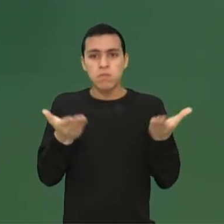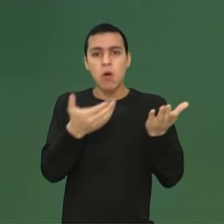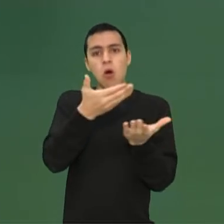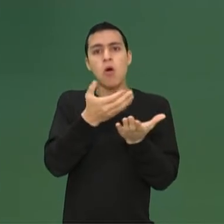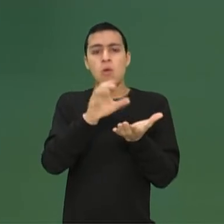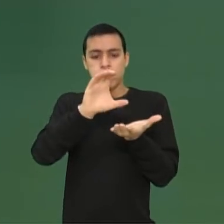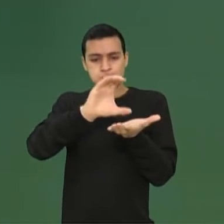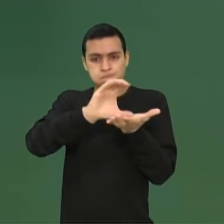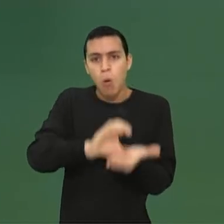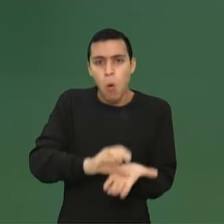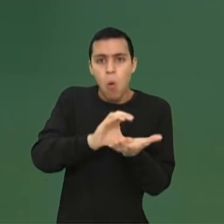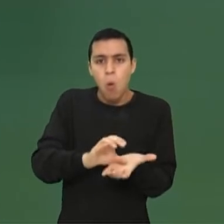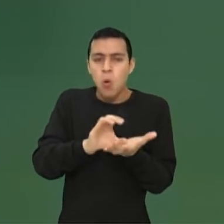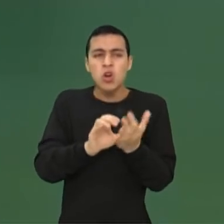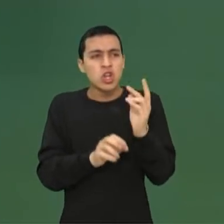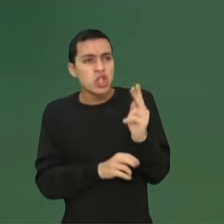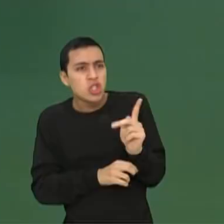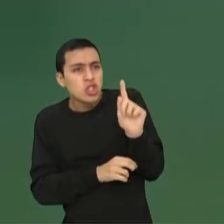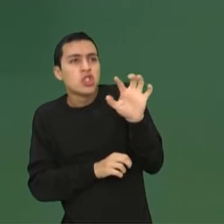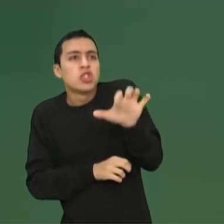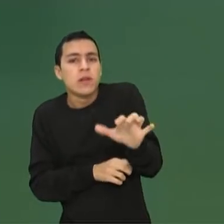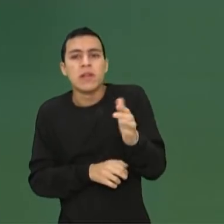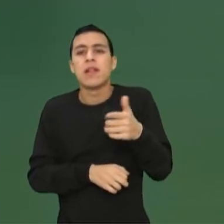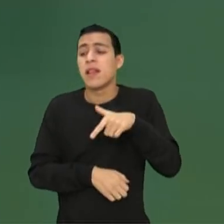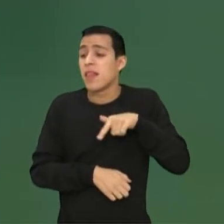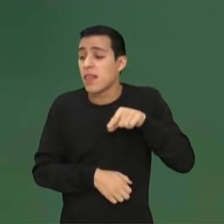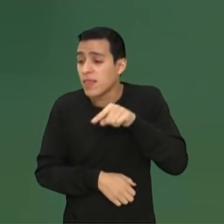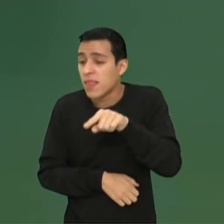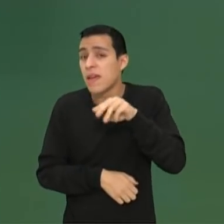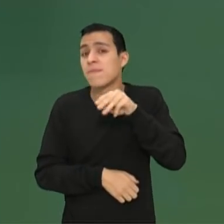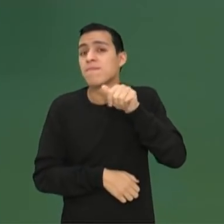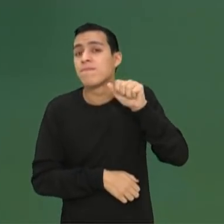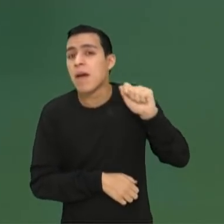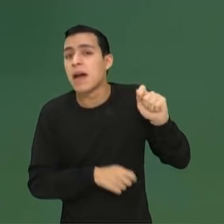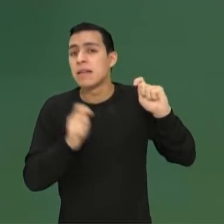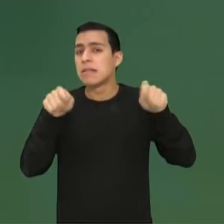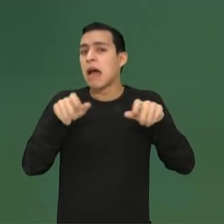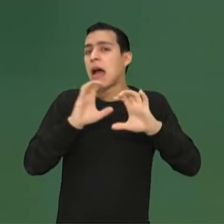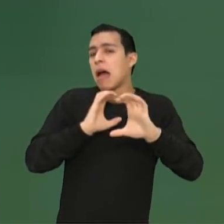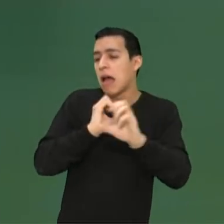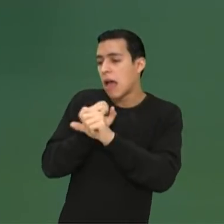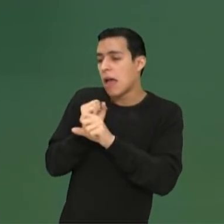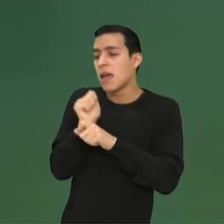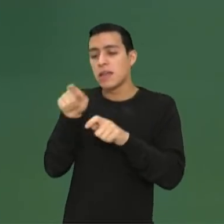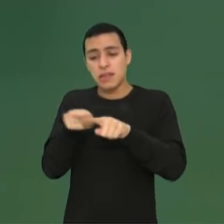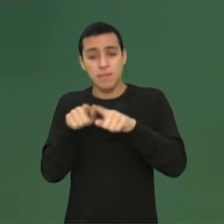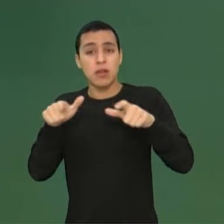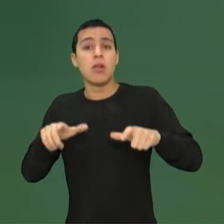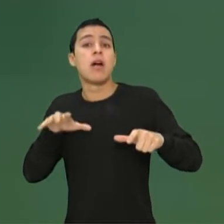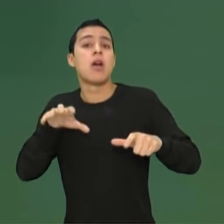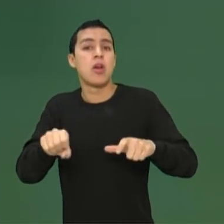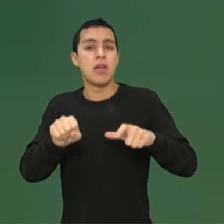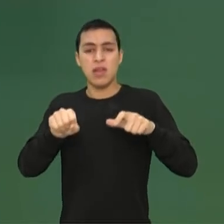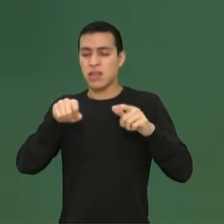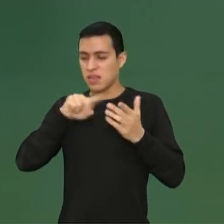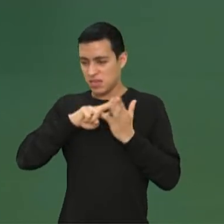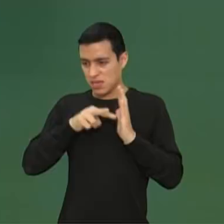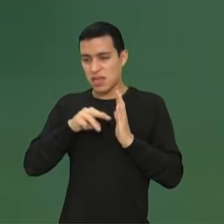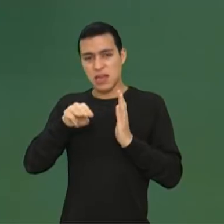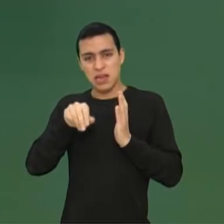tantos quilos. Então, ele tem massa, pode ser medido e ocupa um lugar. Essa é a definição de